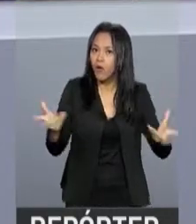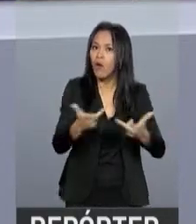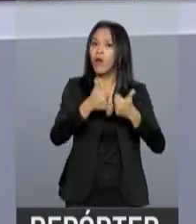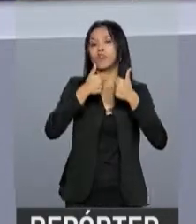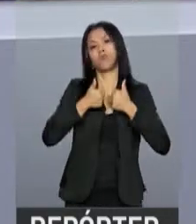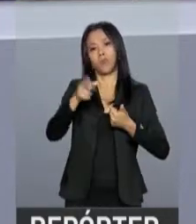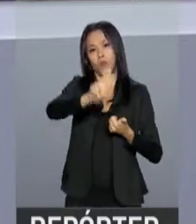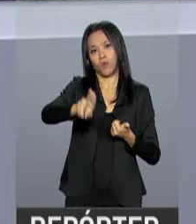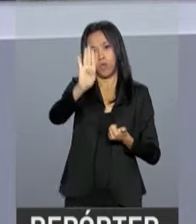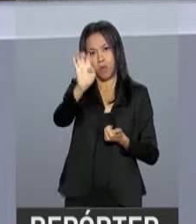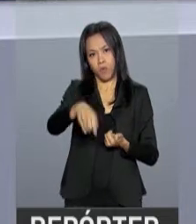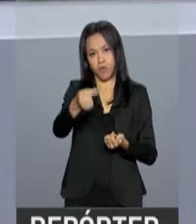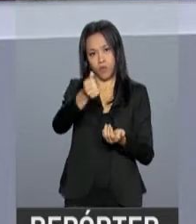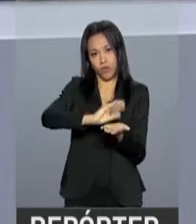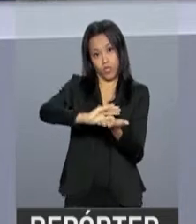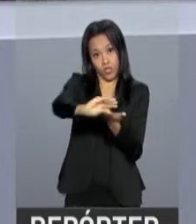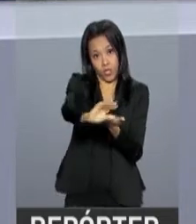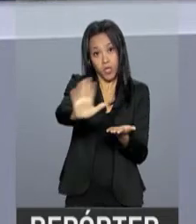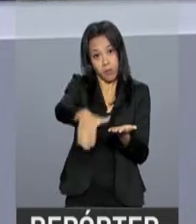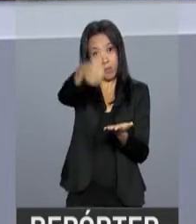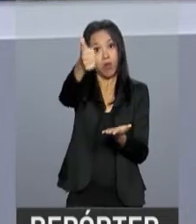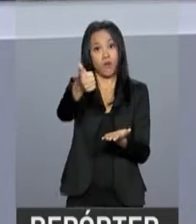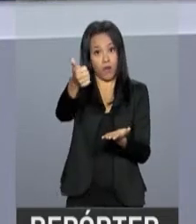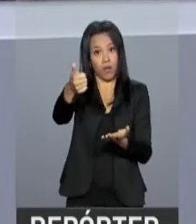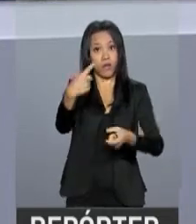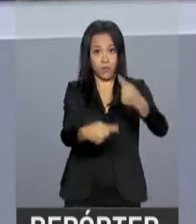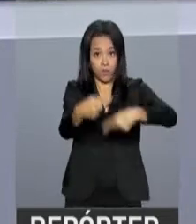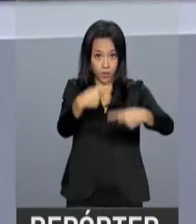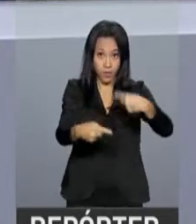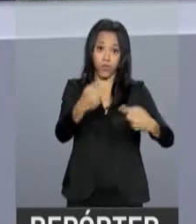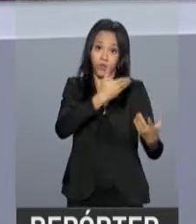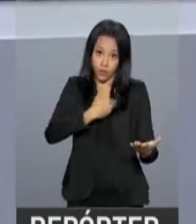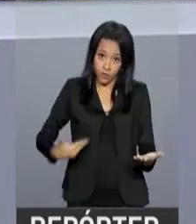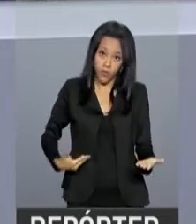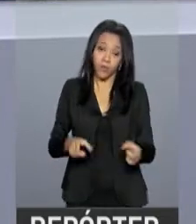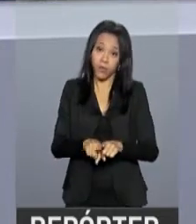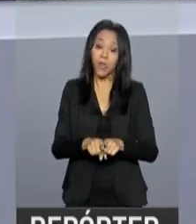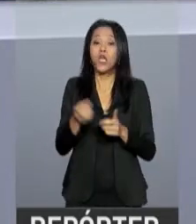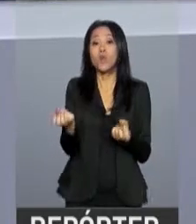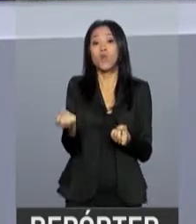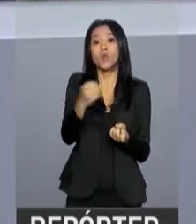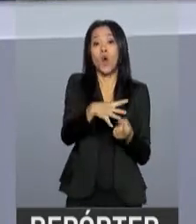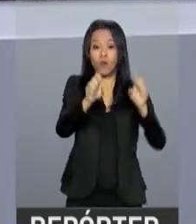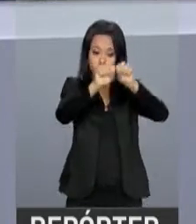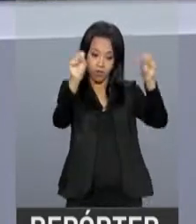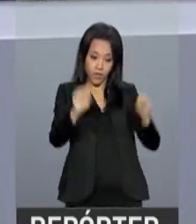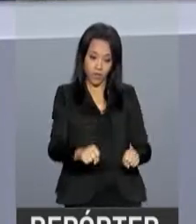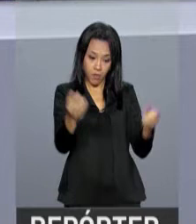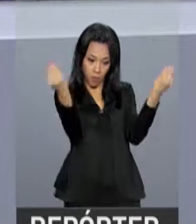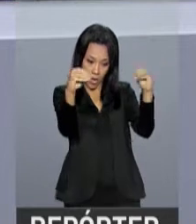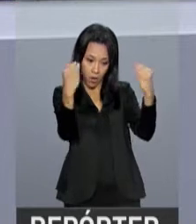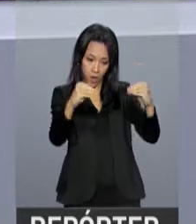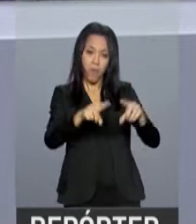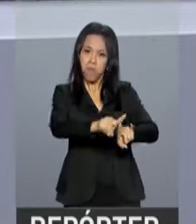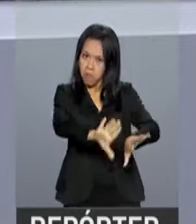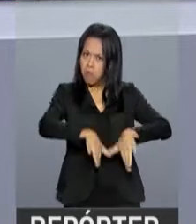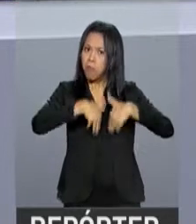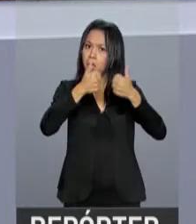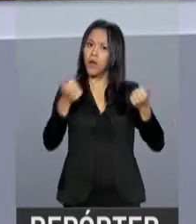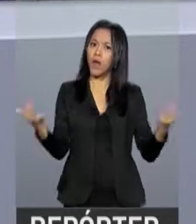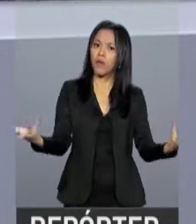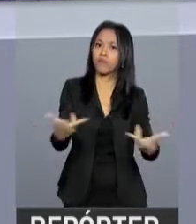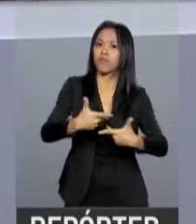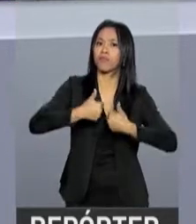e melhorar a execução das políticas públicas e uma nova plataforma de dados pretende aumentar ainda mais a eficiência da